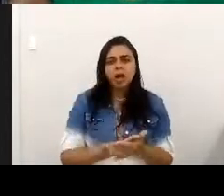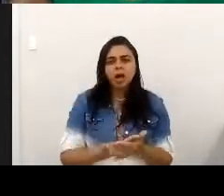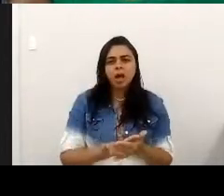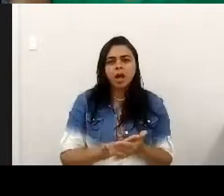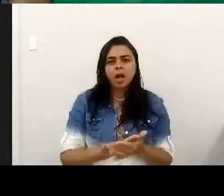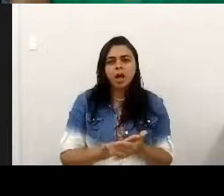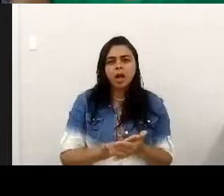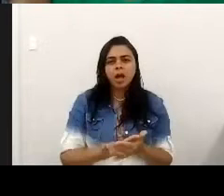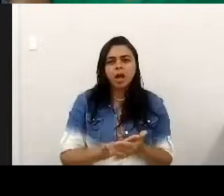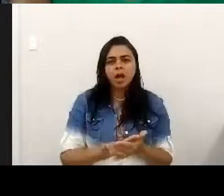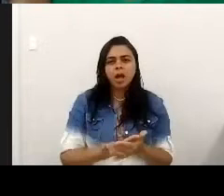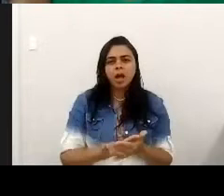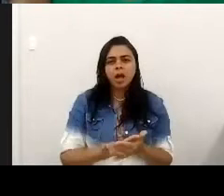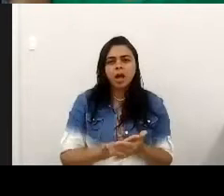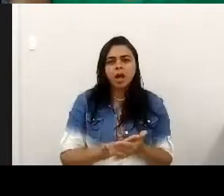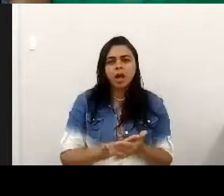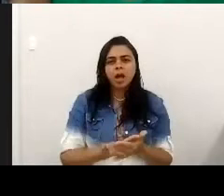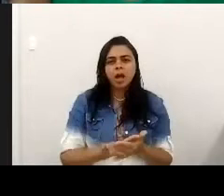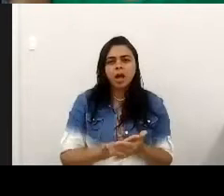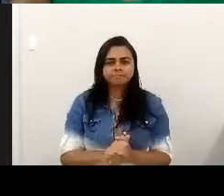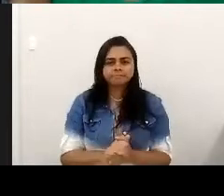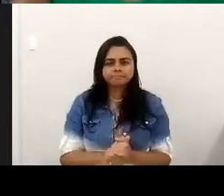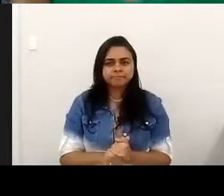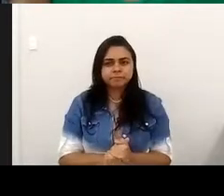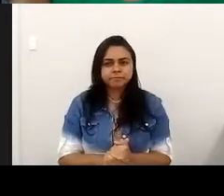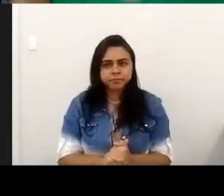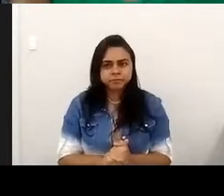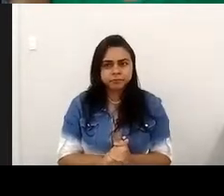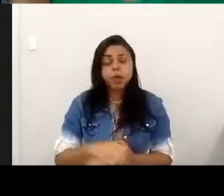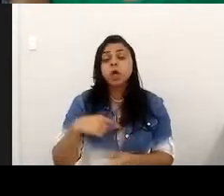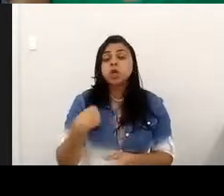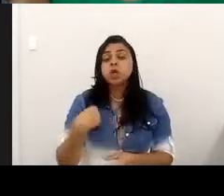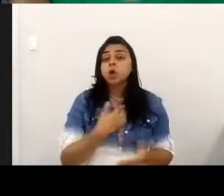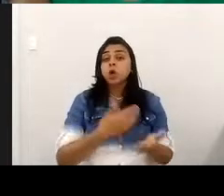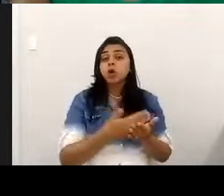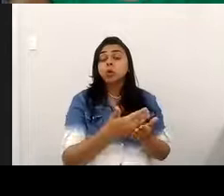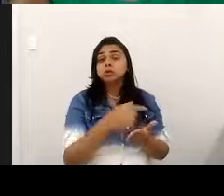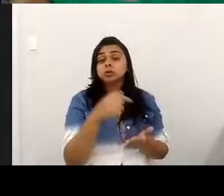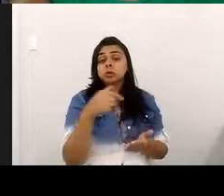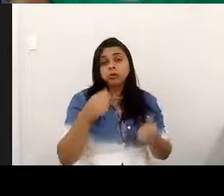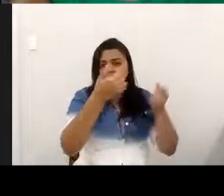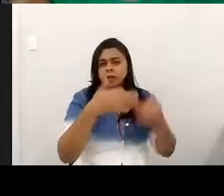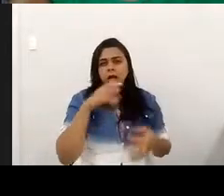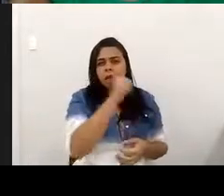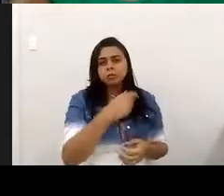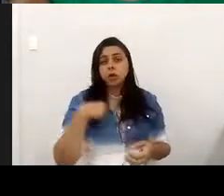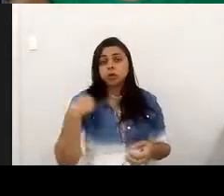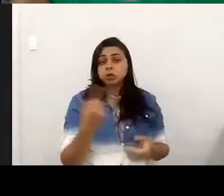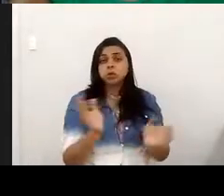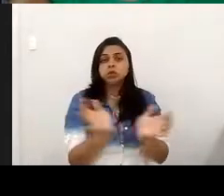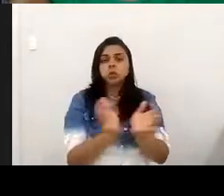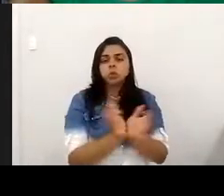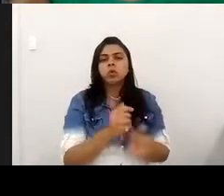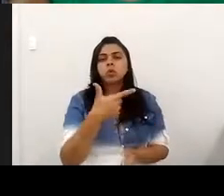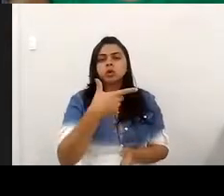um comentário, a gente começou em 2019-2, né, nossa turma do mestrado.